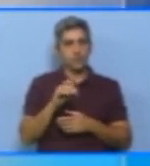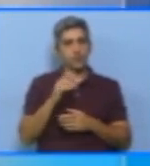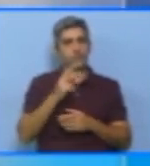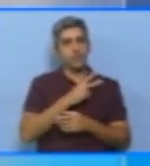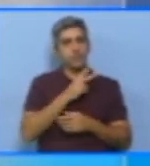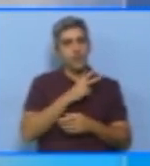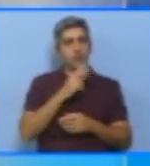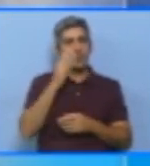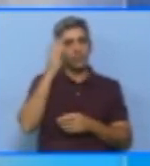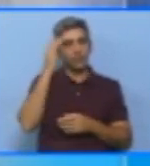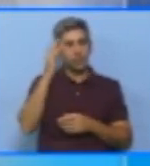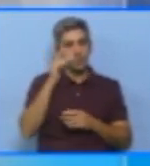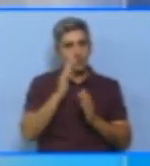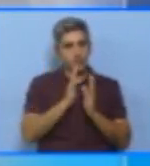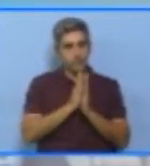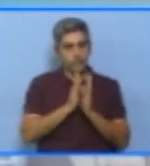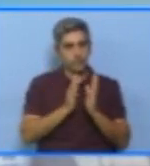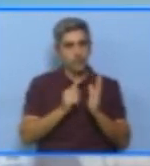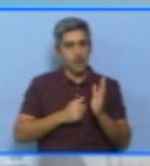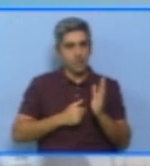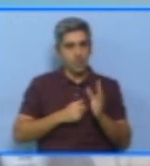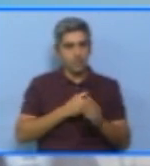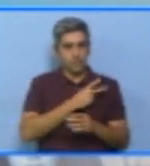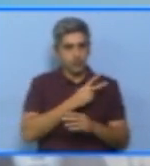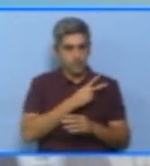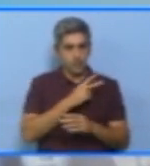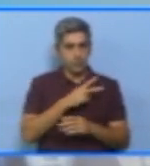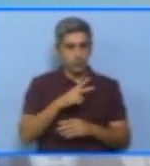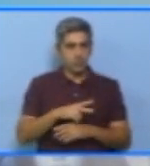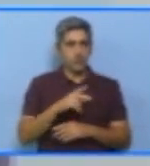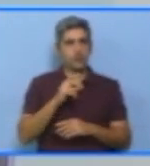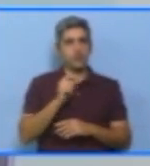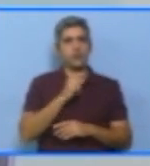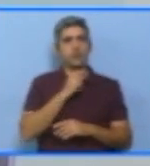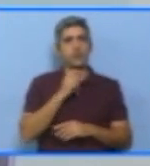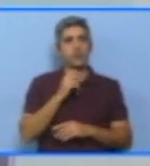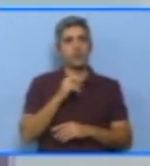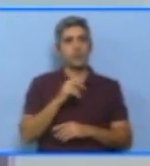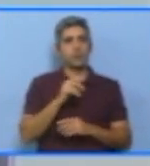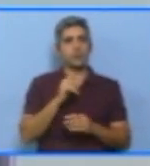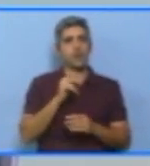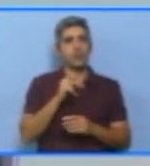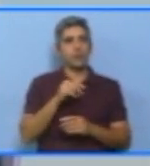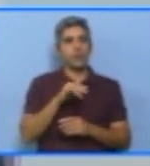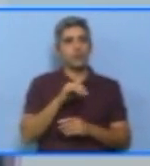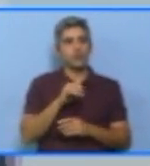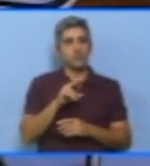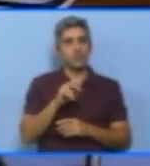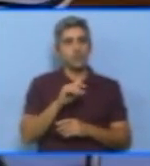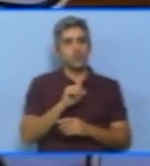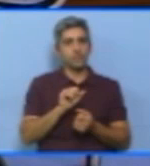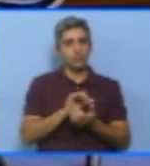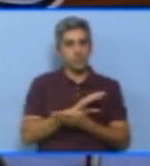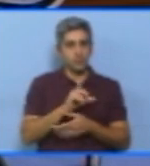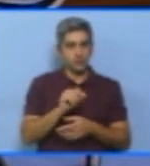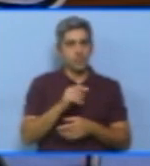Teologia da Universidade Católica Portuguesa. Está também connosco o cônego António Rego, jornalista. Boa tarde, obrigado por